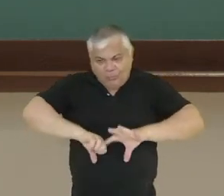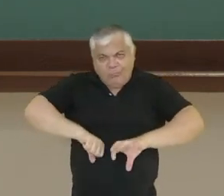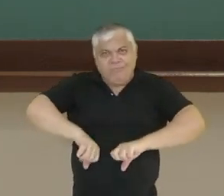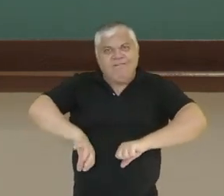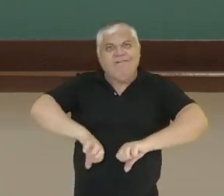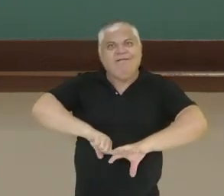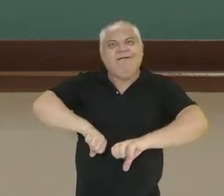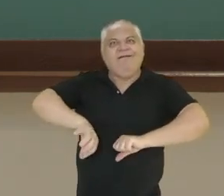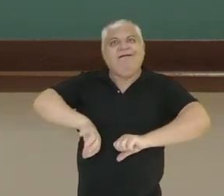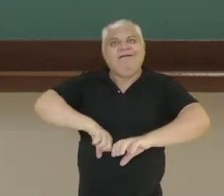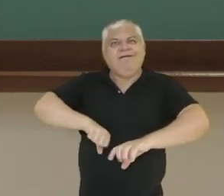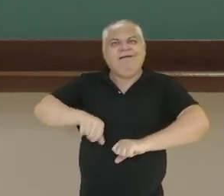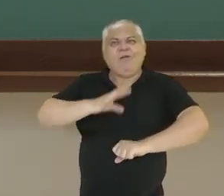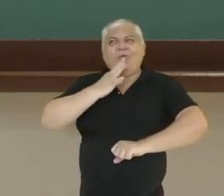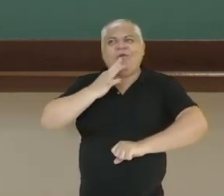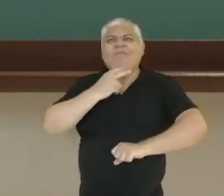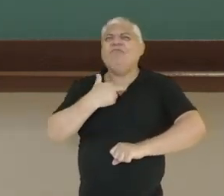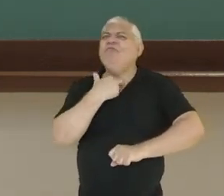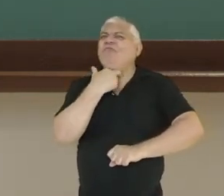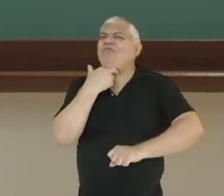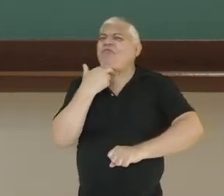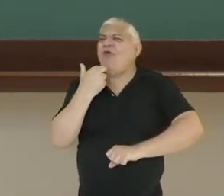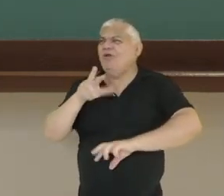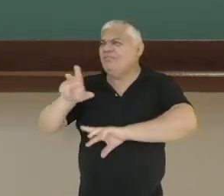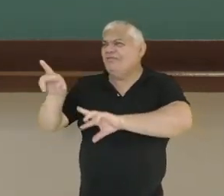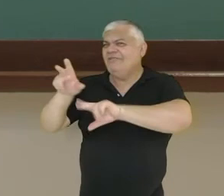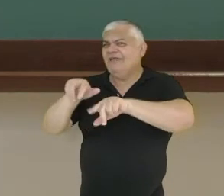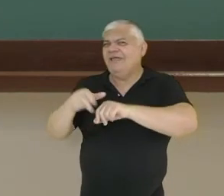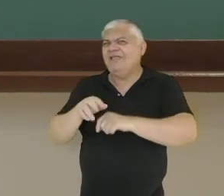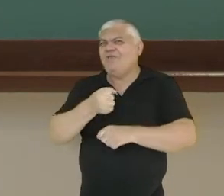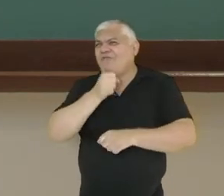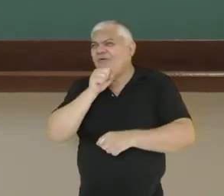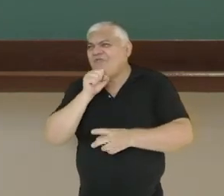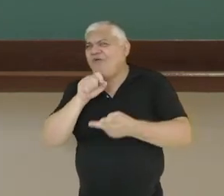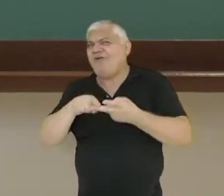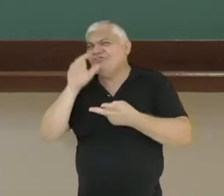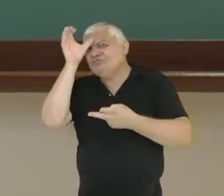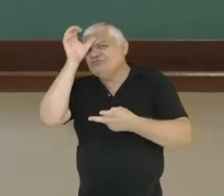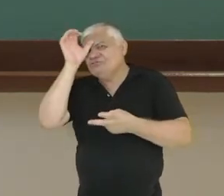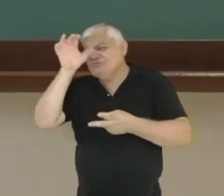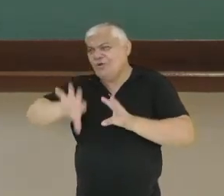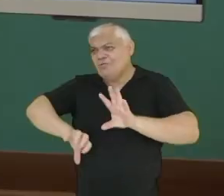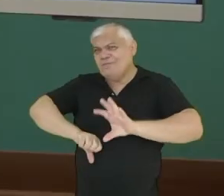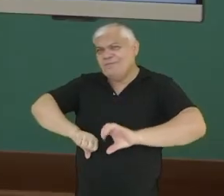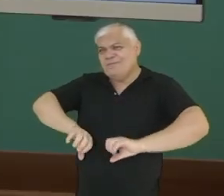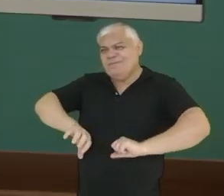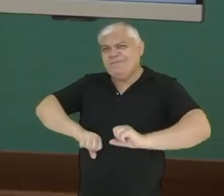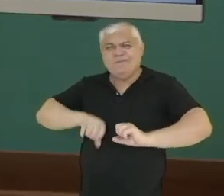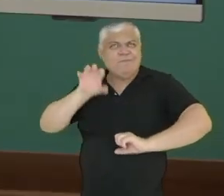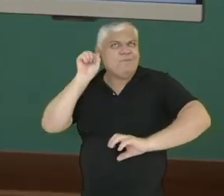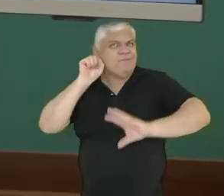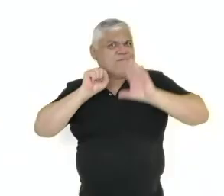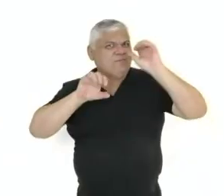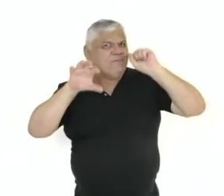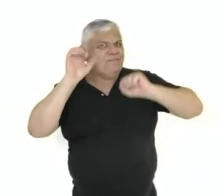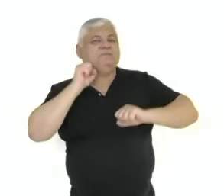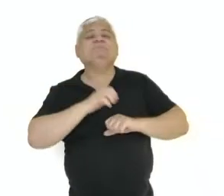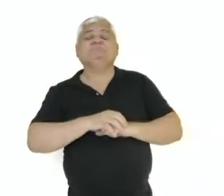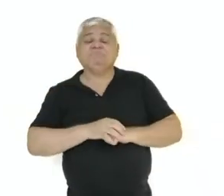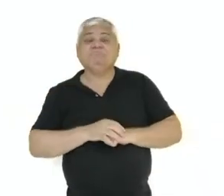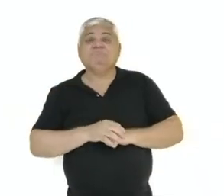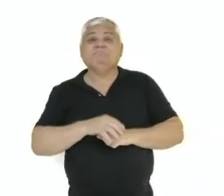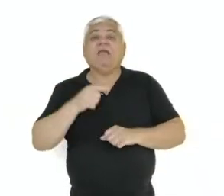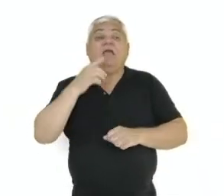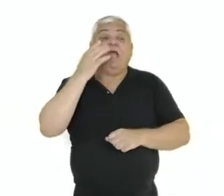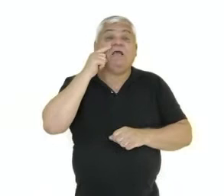sabe conhecer essas vozes diferentes, né? Já, né, nesse segundo trimestre que vai descobrir se vai ser uma